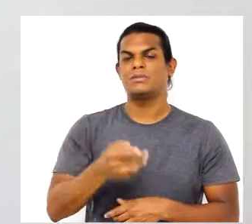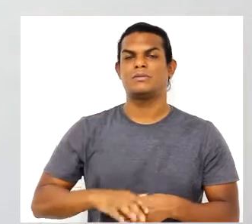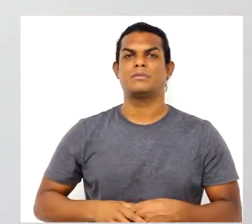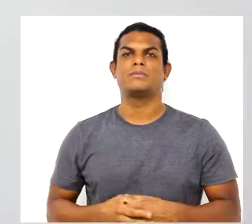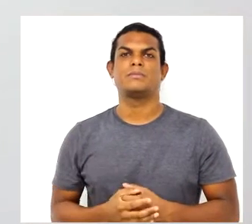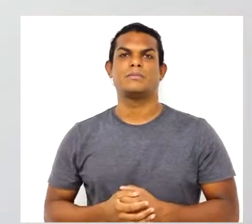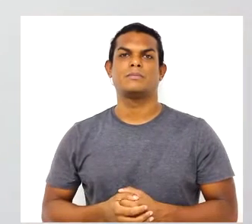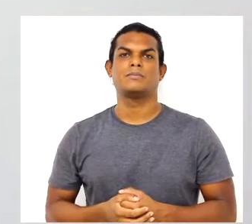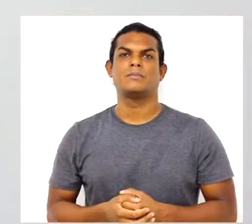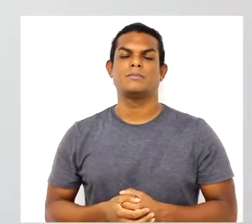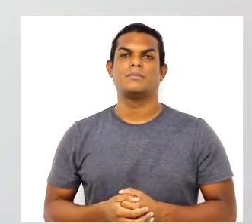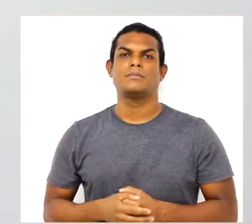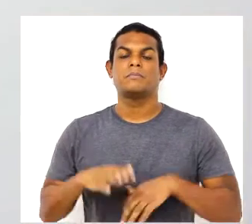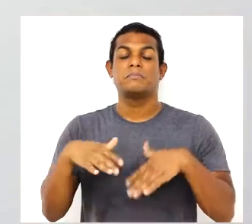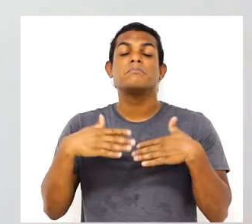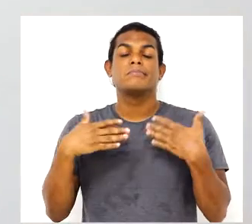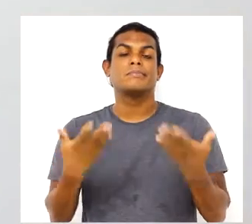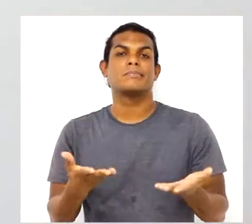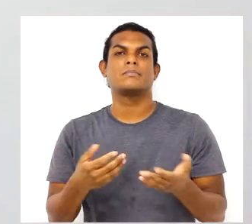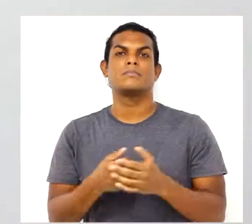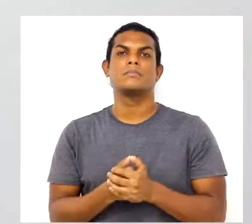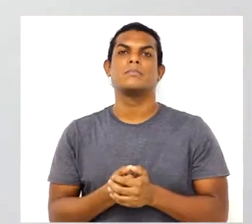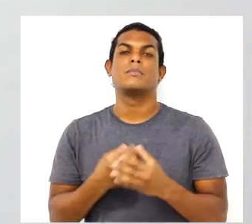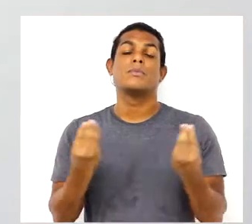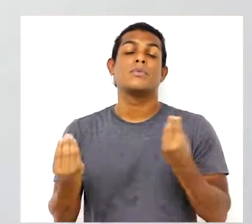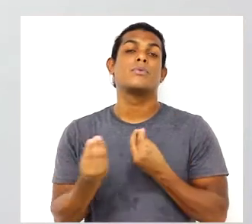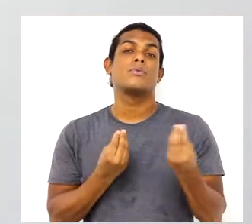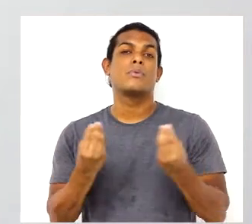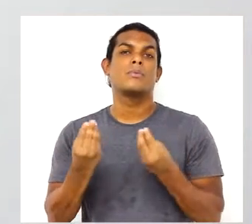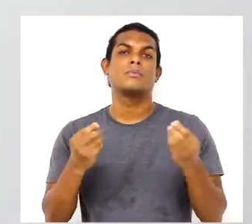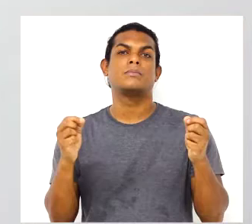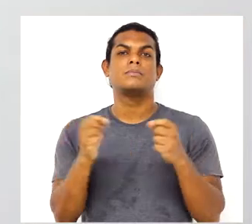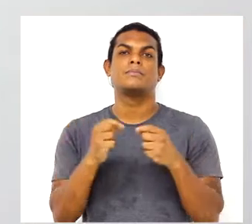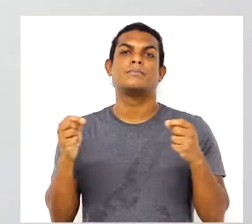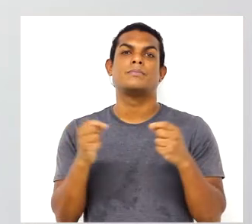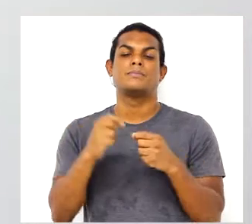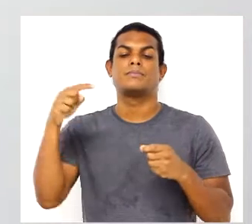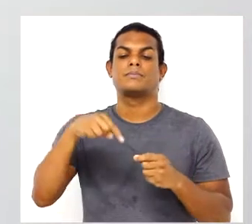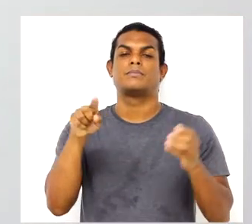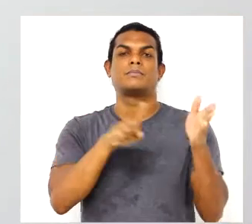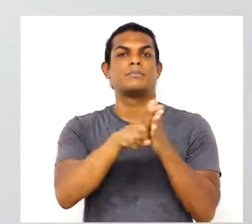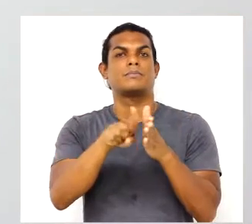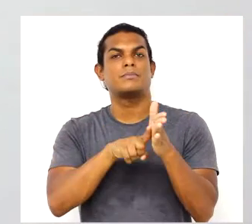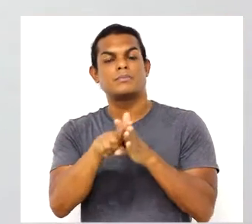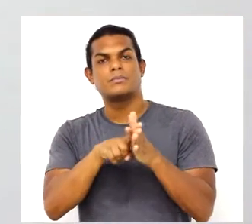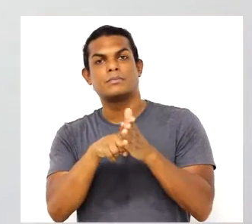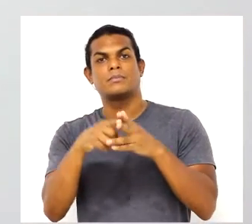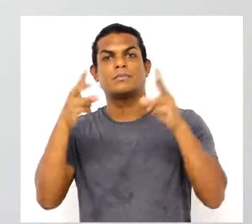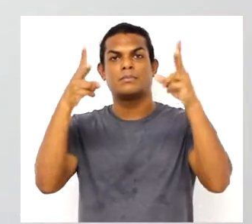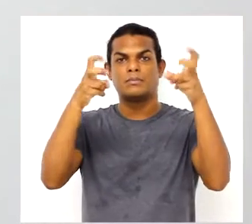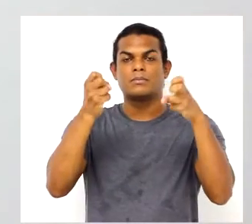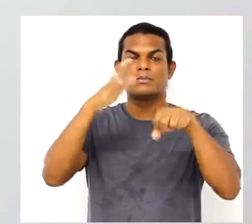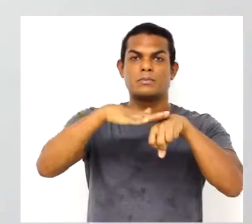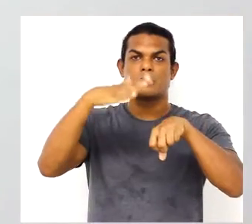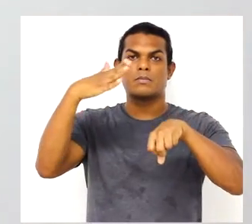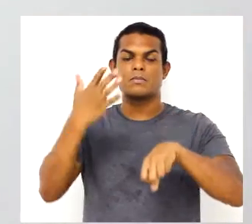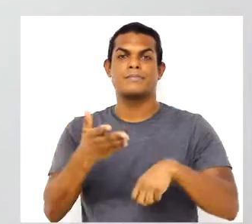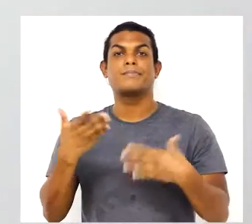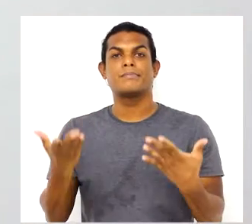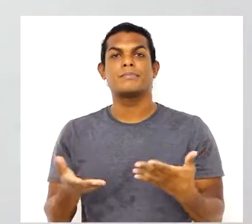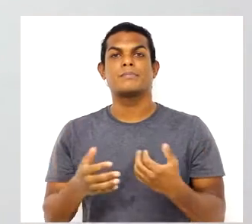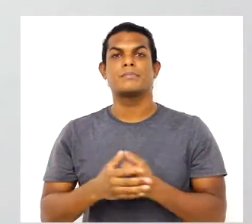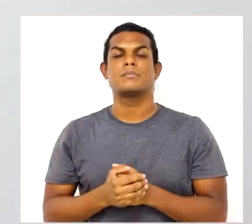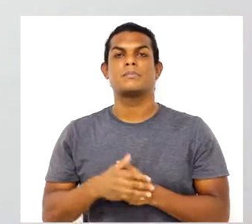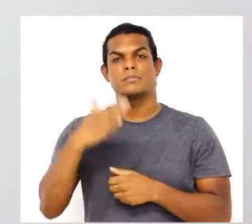aí, o que é que você sugere? Como deveremos proceder para que a gente tenha uma compreensão sobre essa pesquisa? Sabemos que